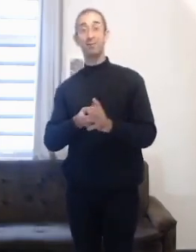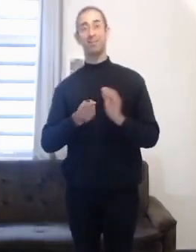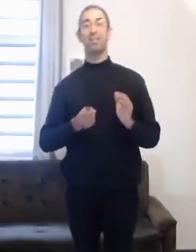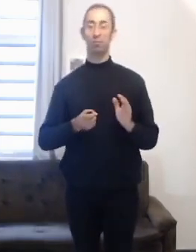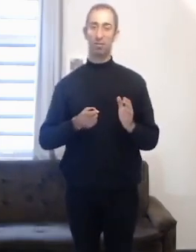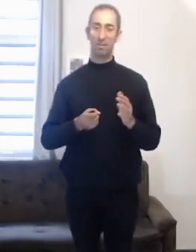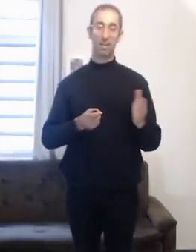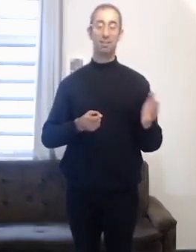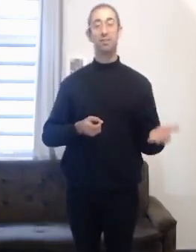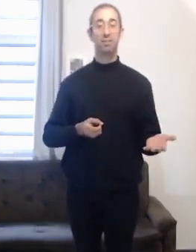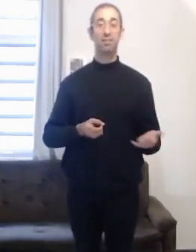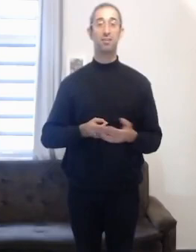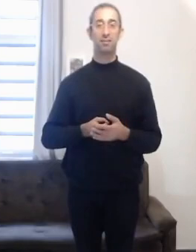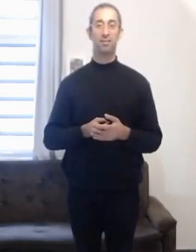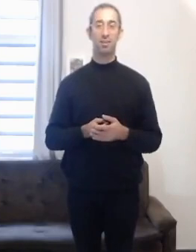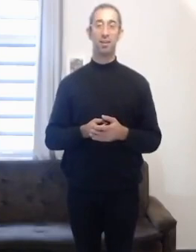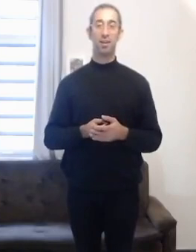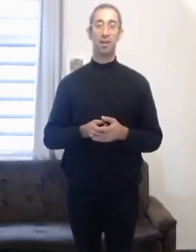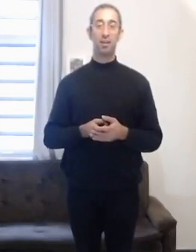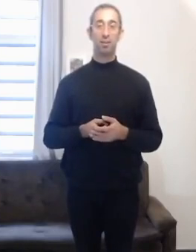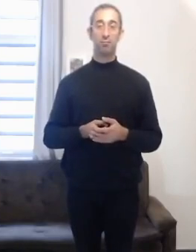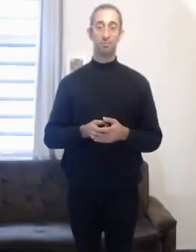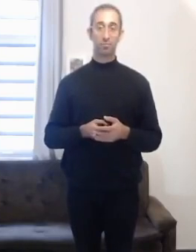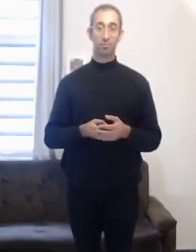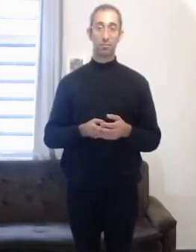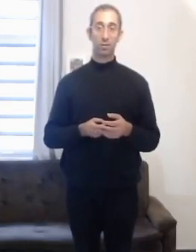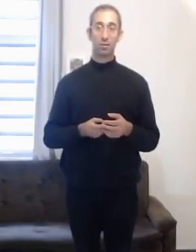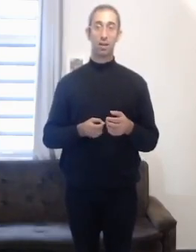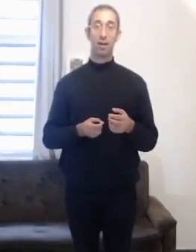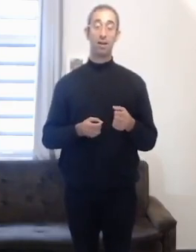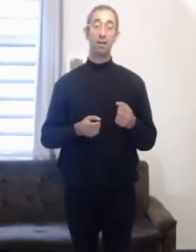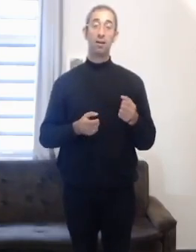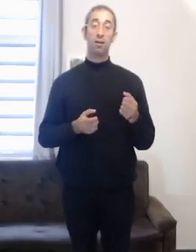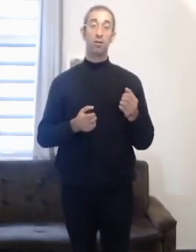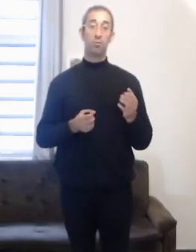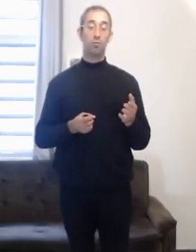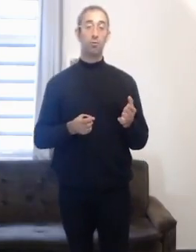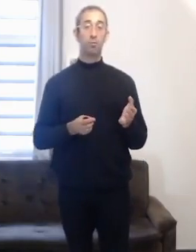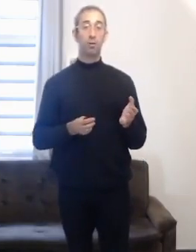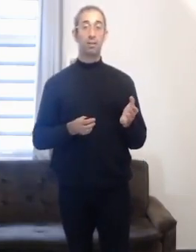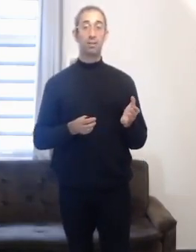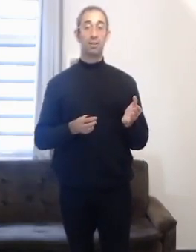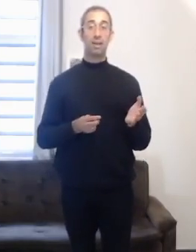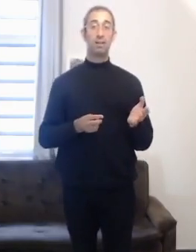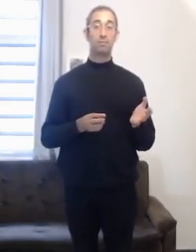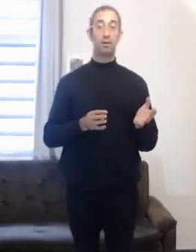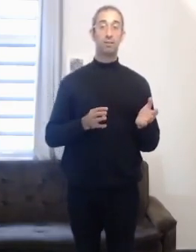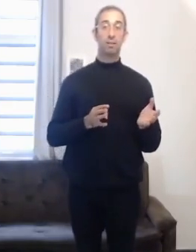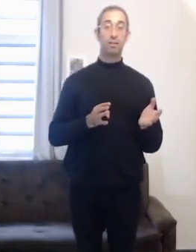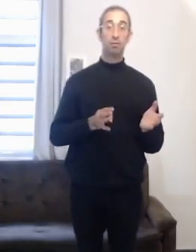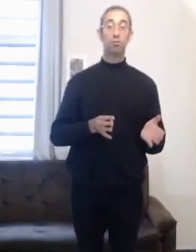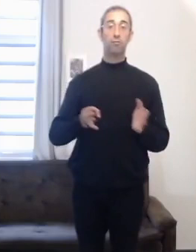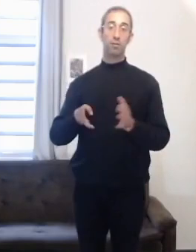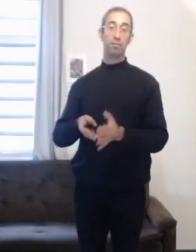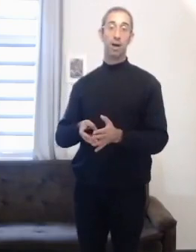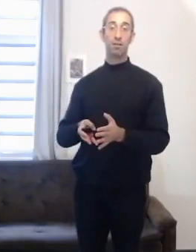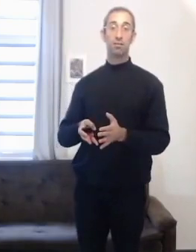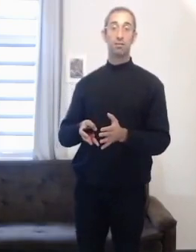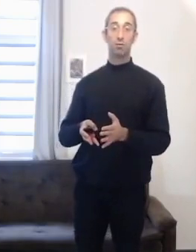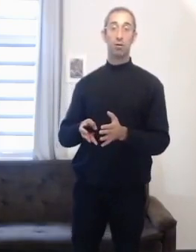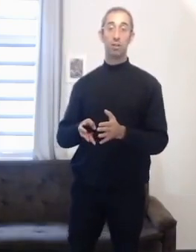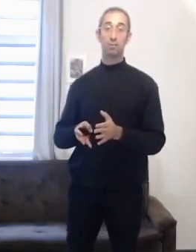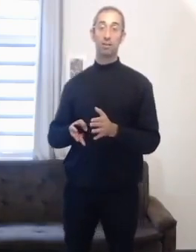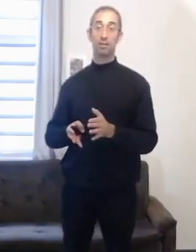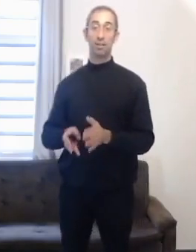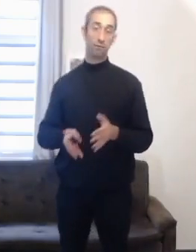mais ou menos, né? Em certa medida. Então, O importante é assim, é que elas podem ser tanto